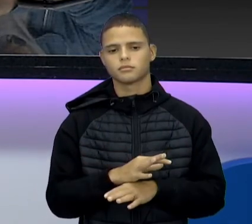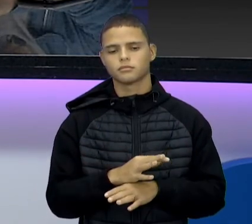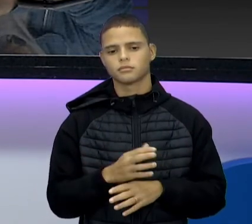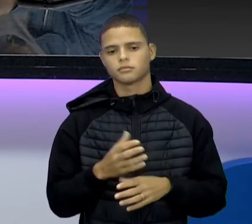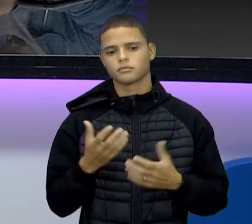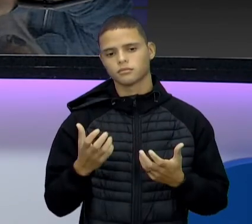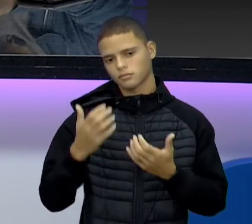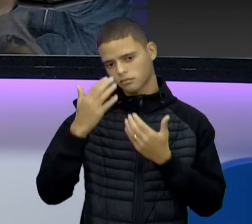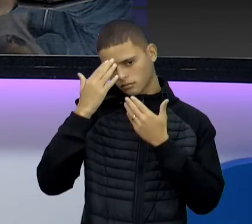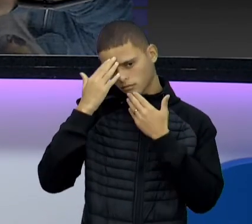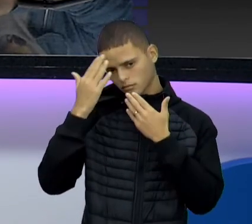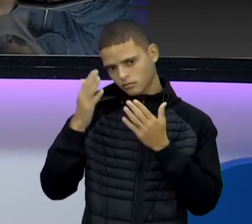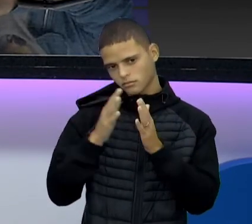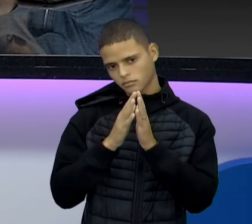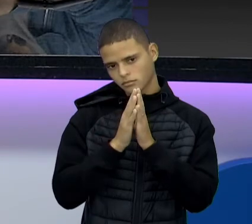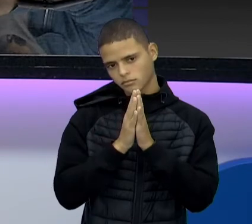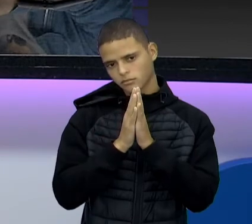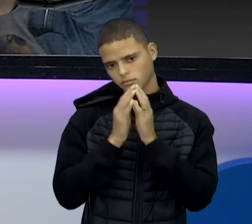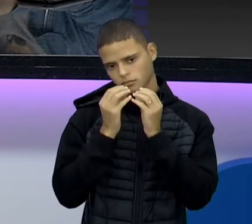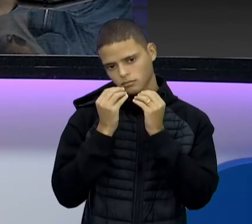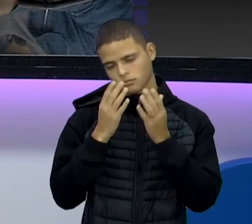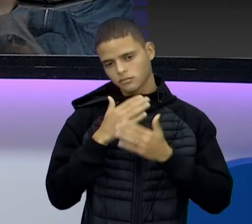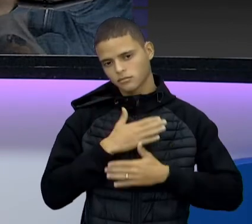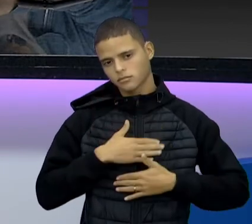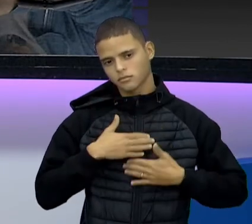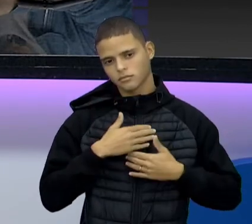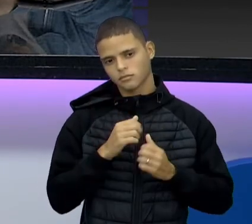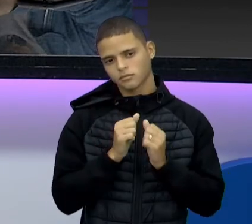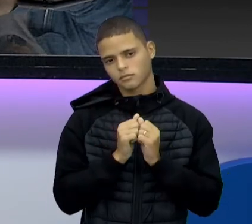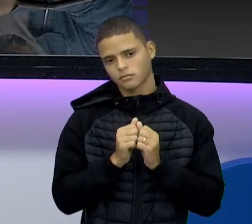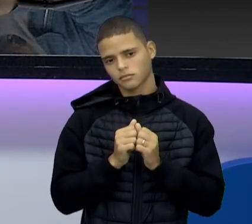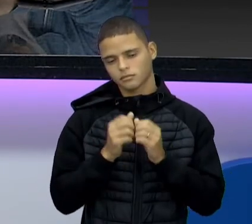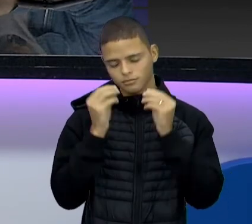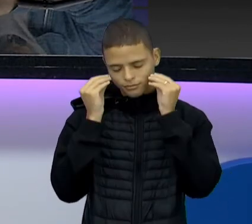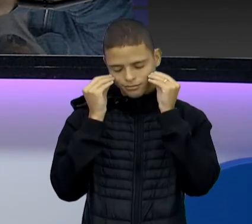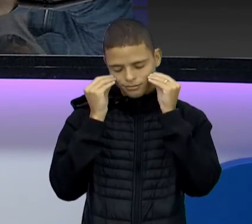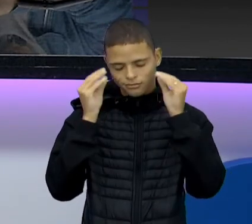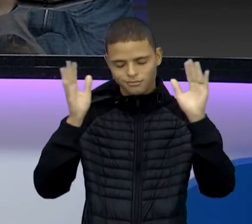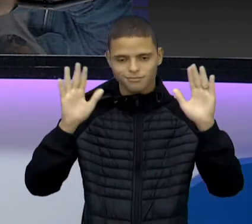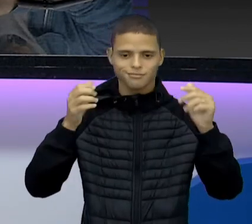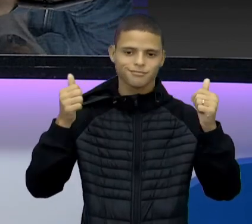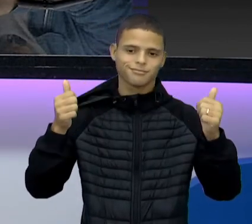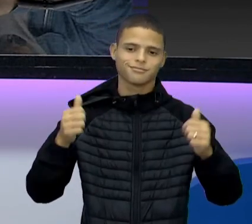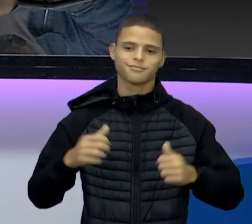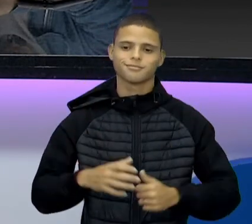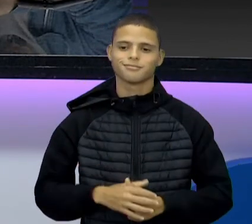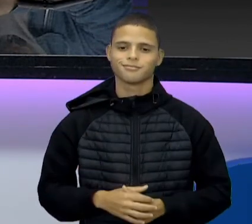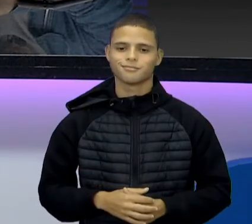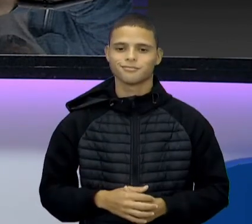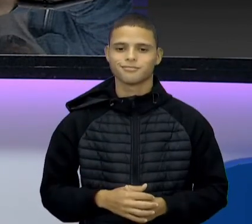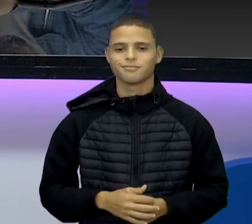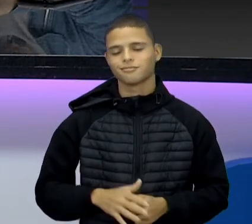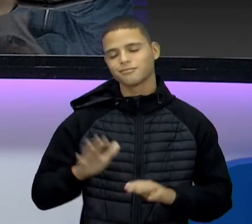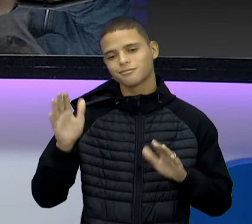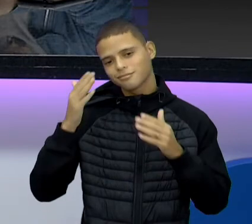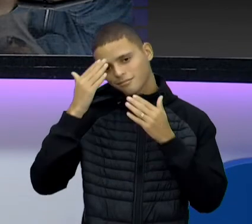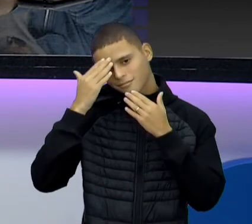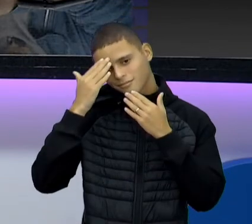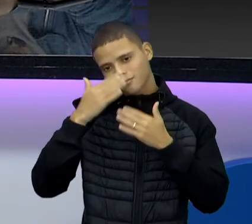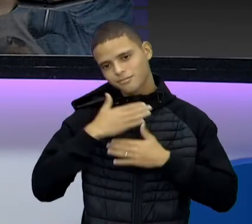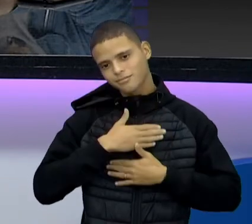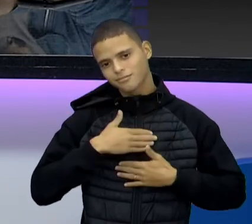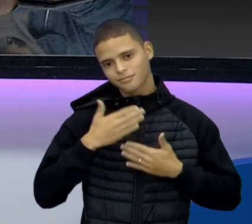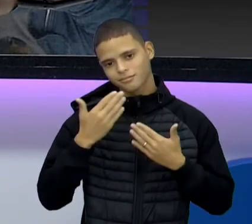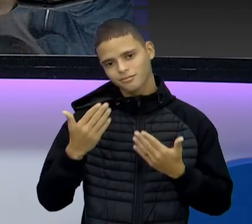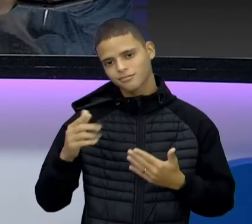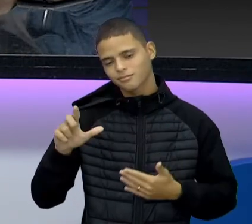eu só tenho a agradecer, muito obrigada, foi muito bacana pra cá com vocês. Um super cheiro, super dengo. Muito, muito grata a